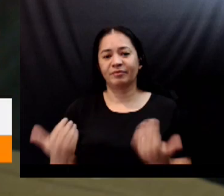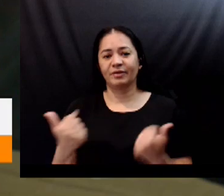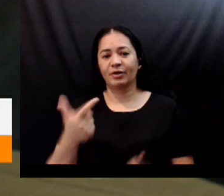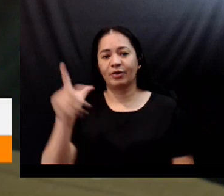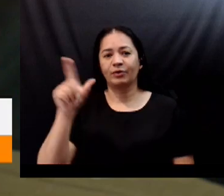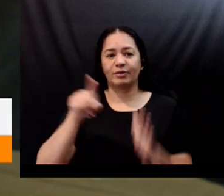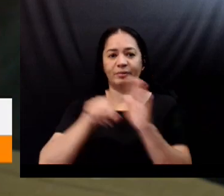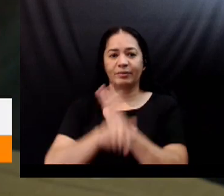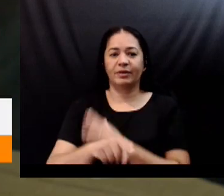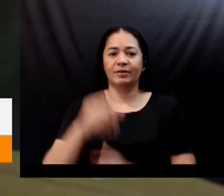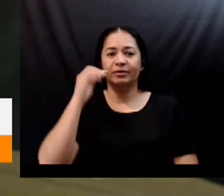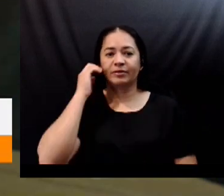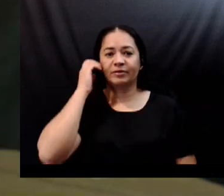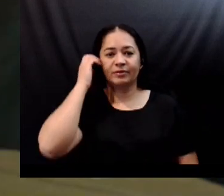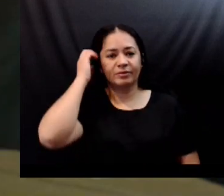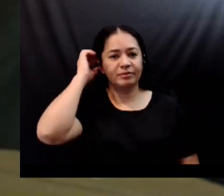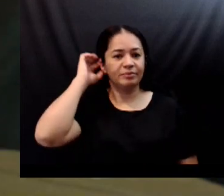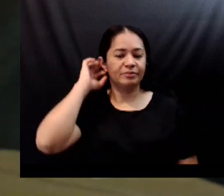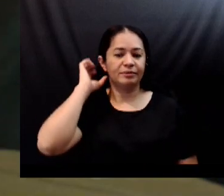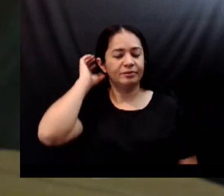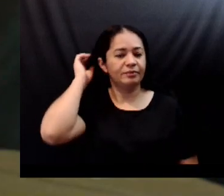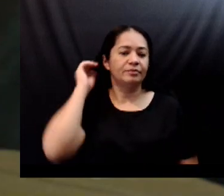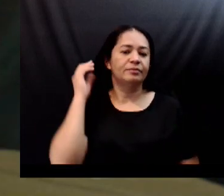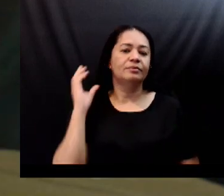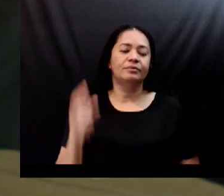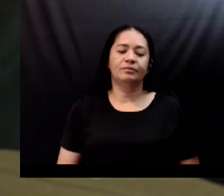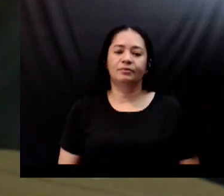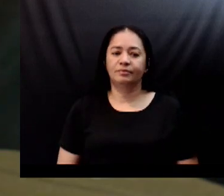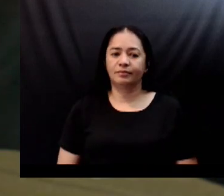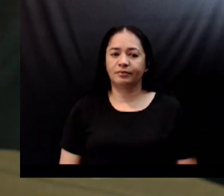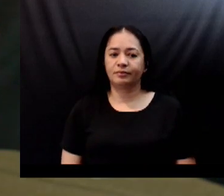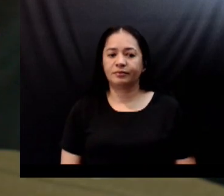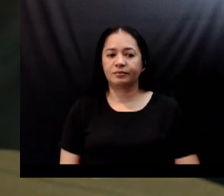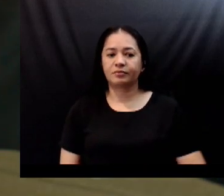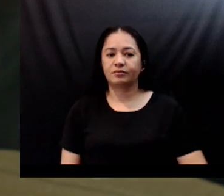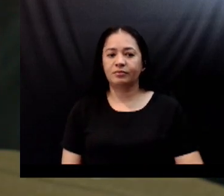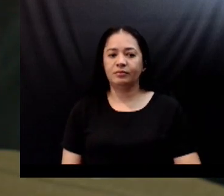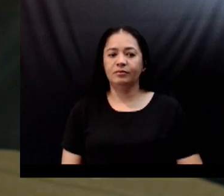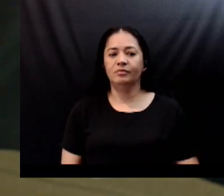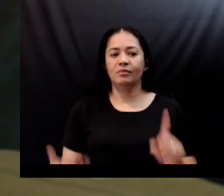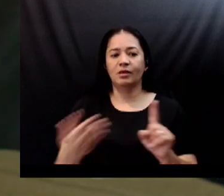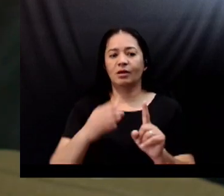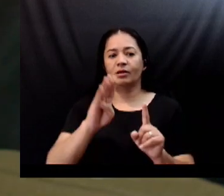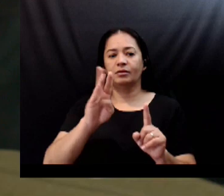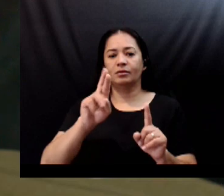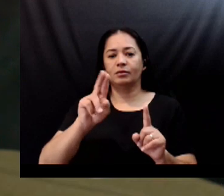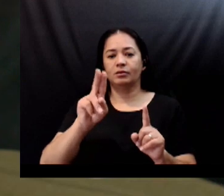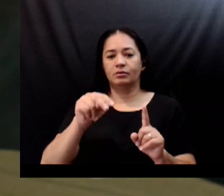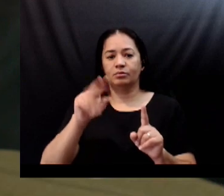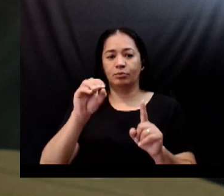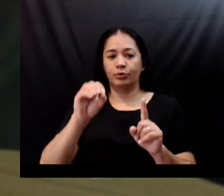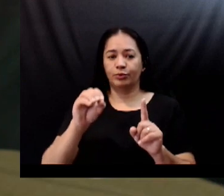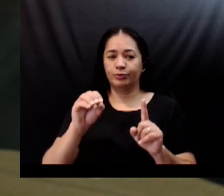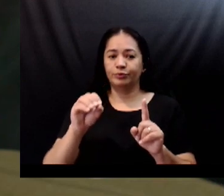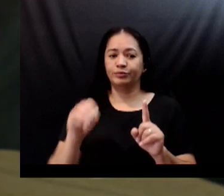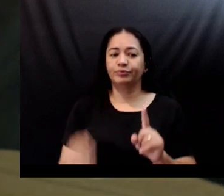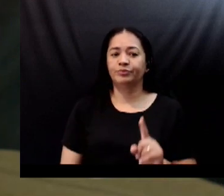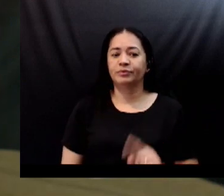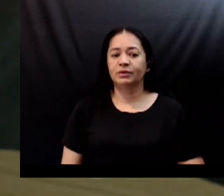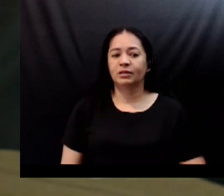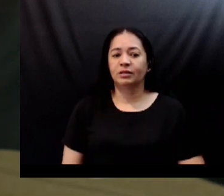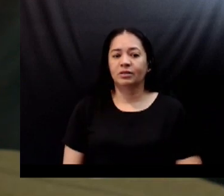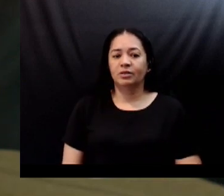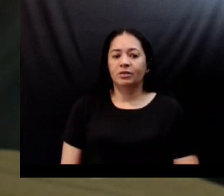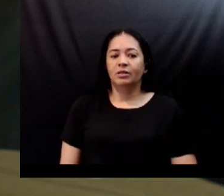direciona então para a Flávia. Pode mandar, produção. O Bruno do Cambuí. Ê, Bruno, domingo cedo já fico